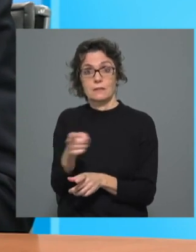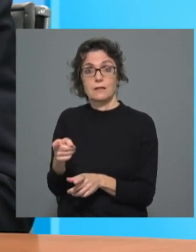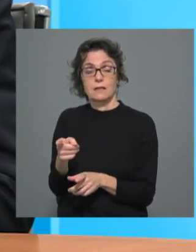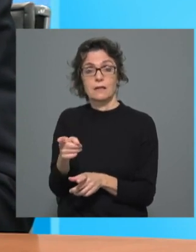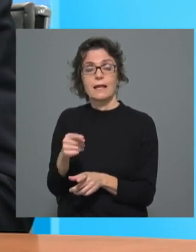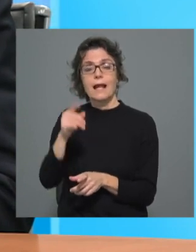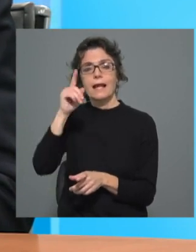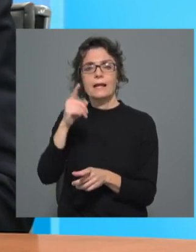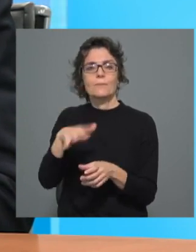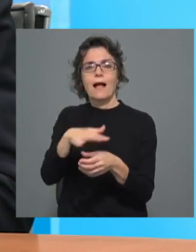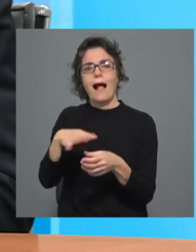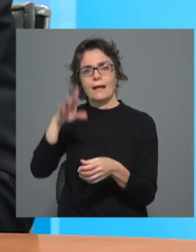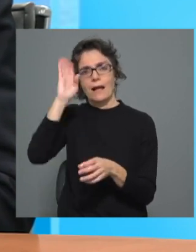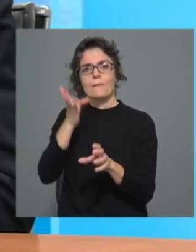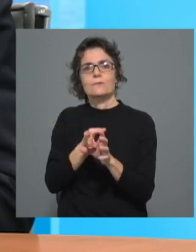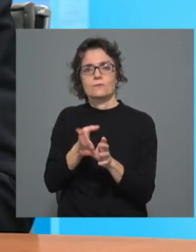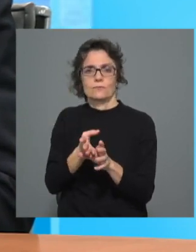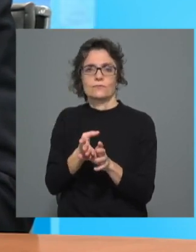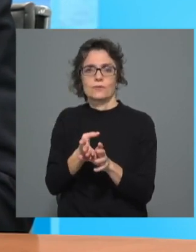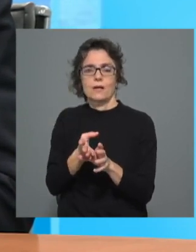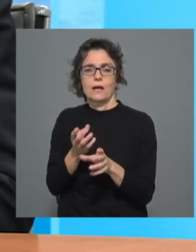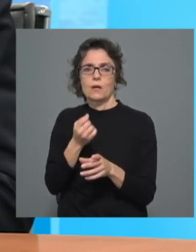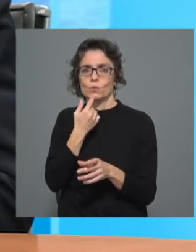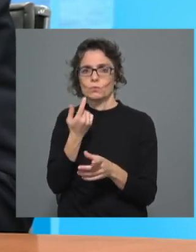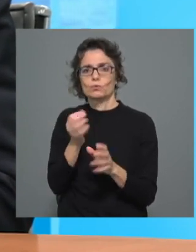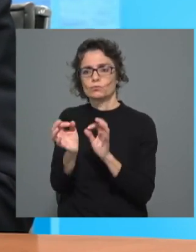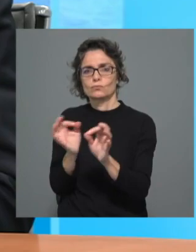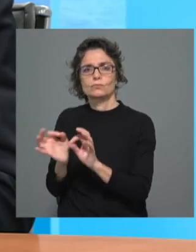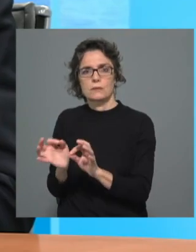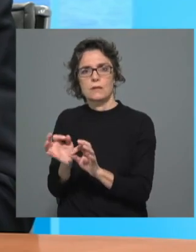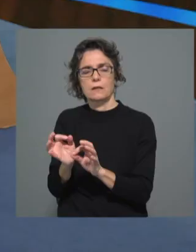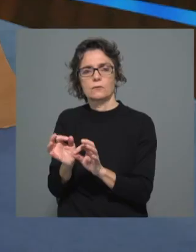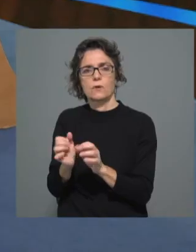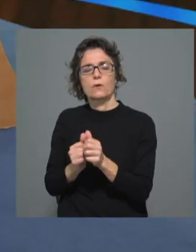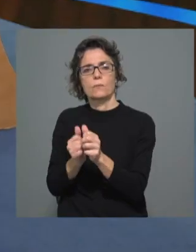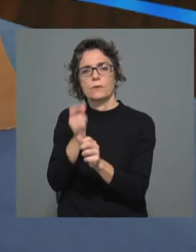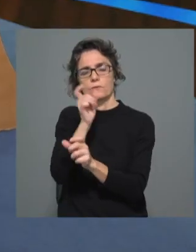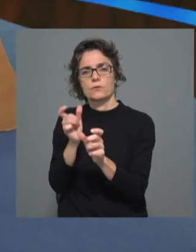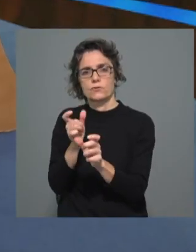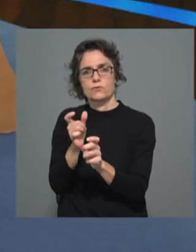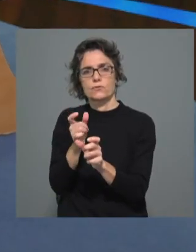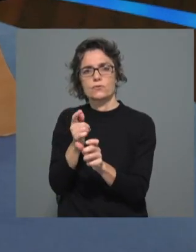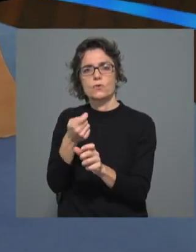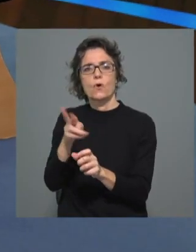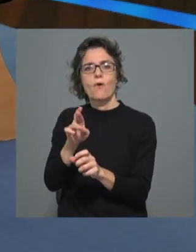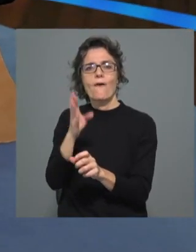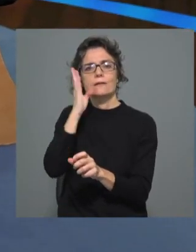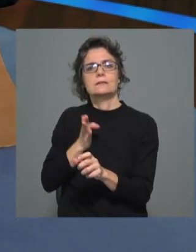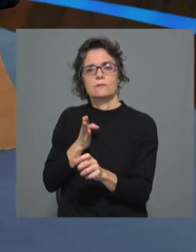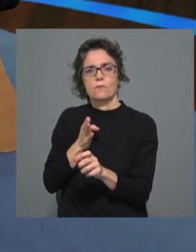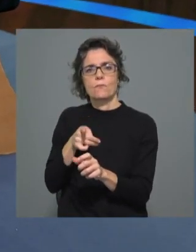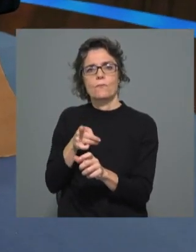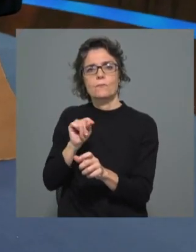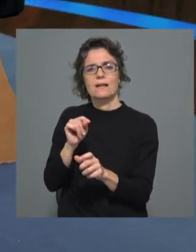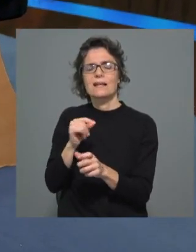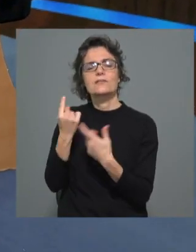da psicologia, ao nível do acompanhamento dos ex-militares, mas a dimensão espiritual muitas